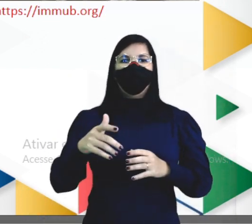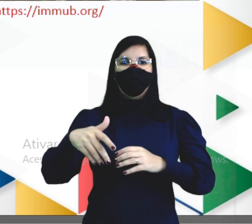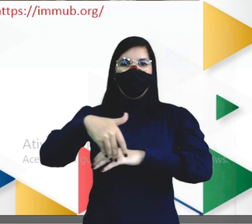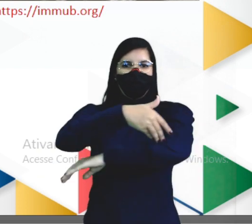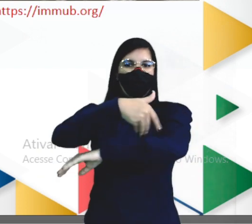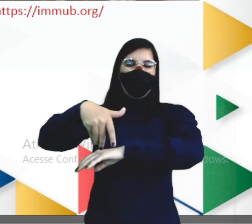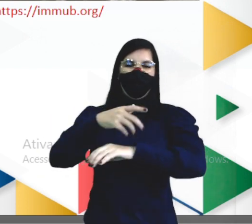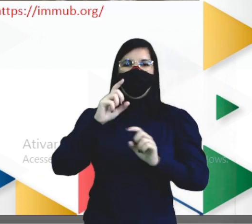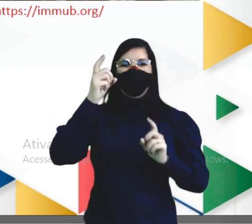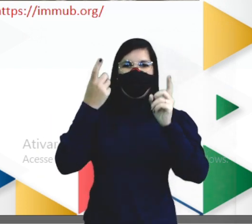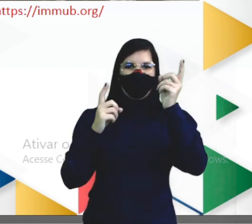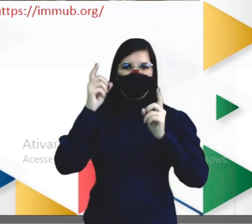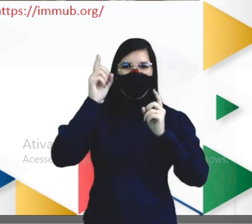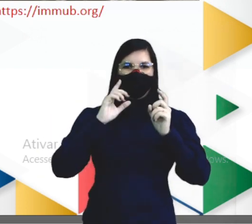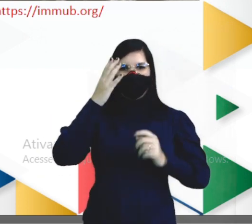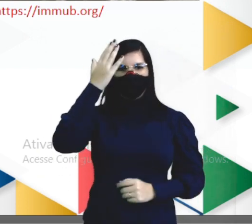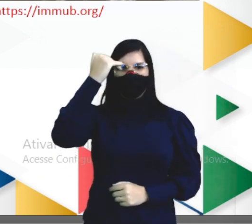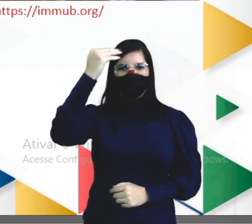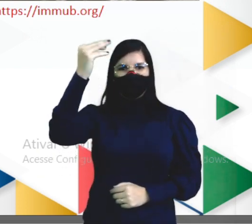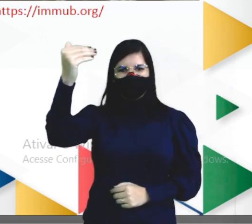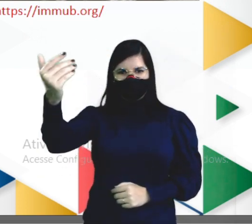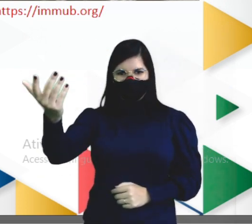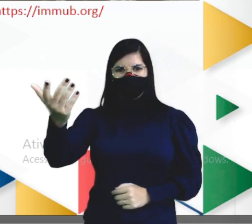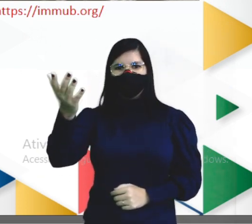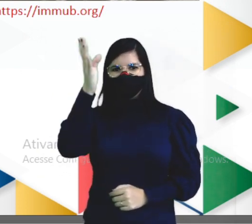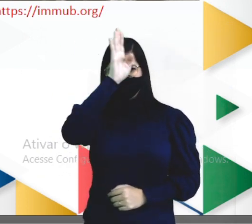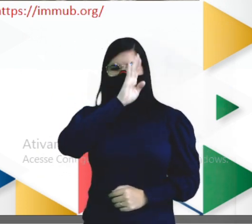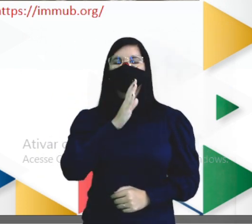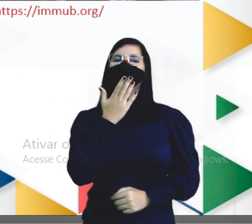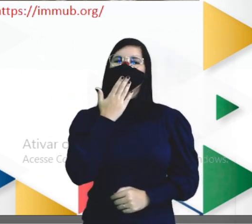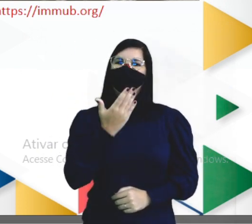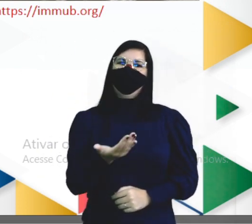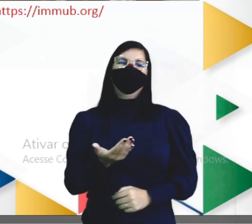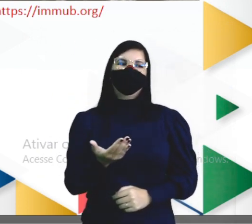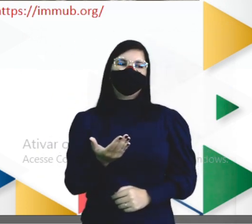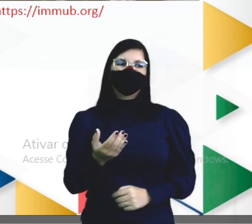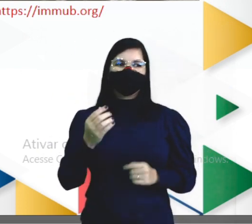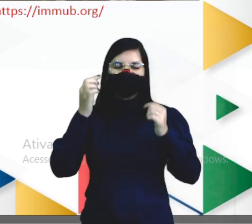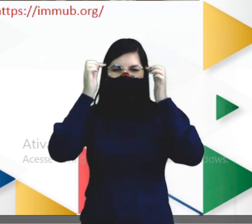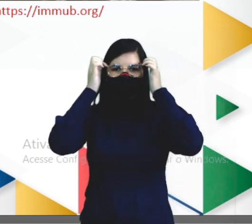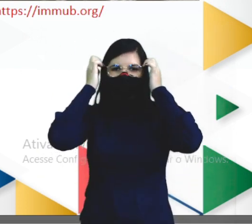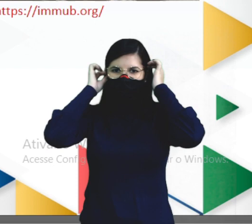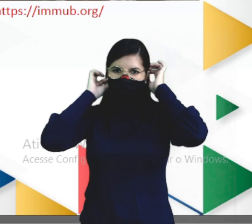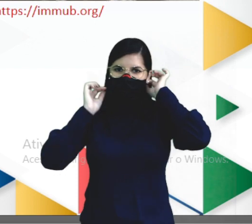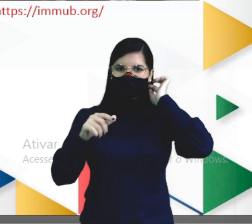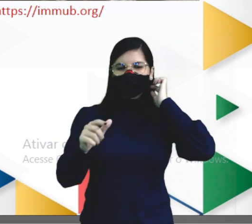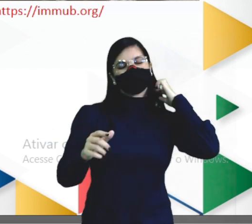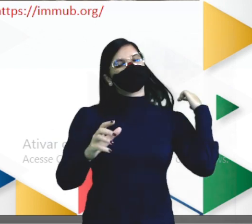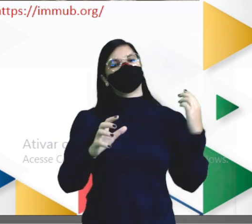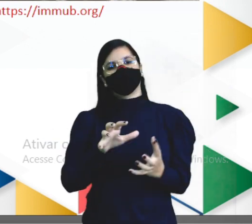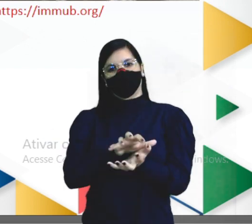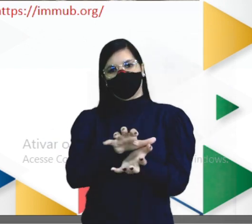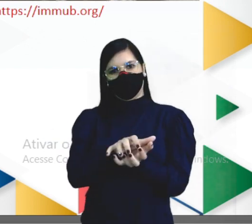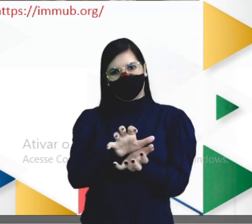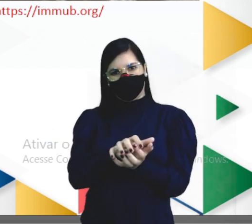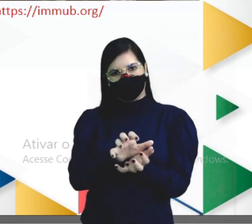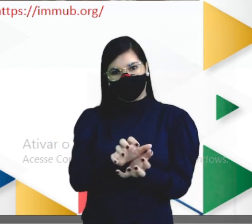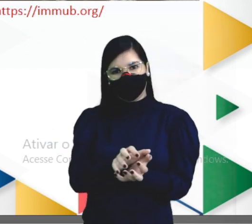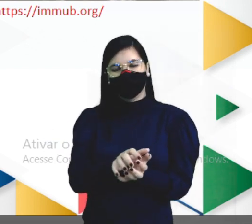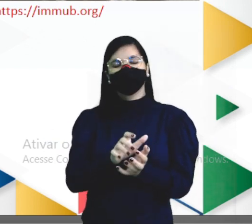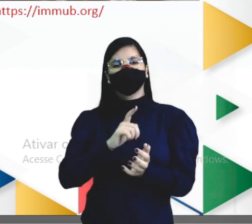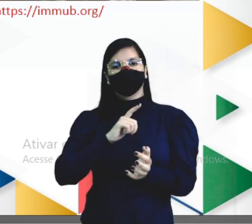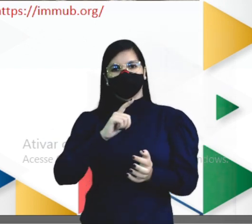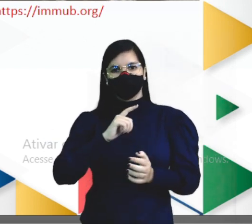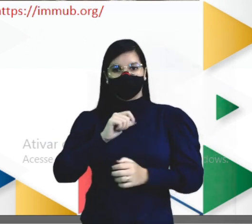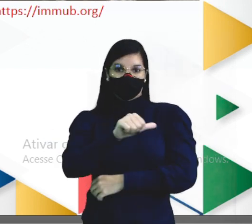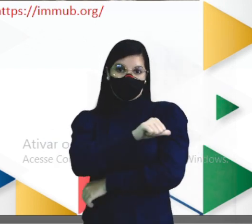A gente curte mais o carnaval de rua aqui no Brasil, né? Então, aqui em Pernambuco, por exemplo, que ele é bem diverso. Mas